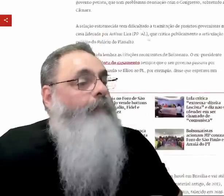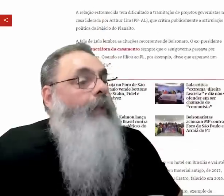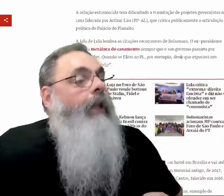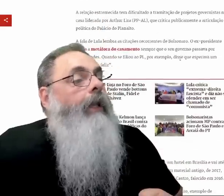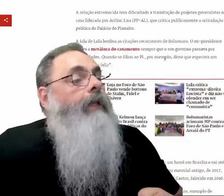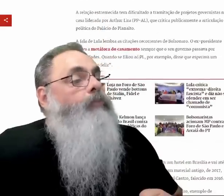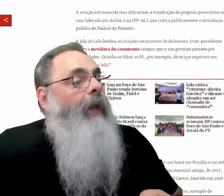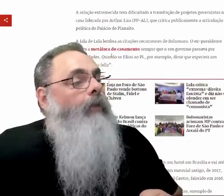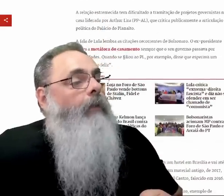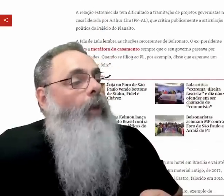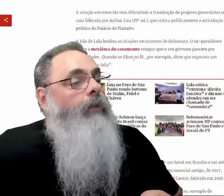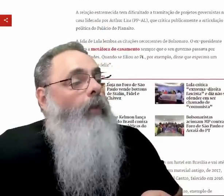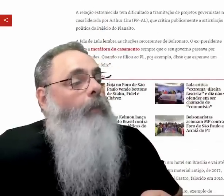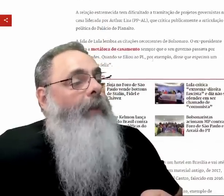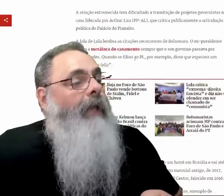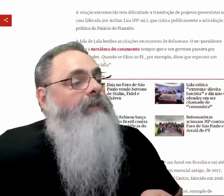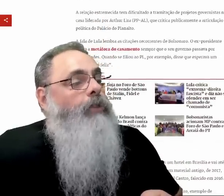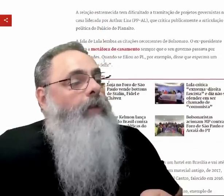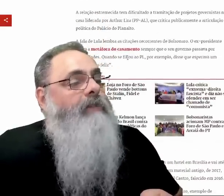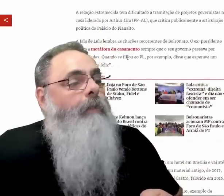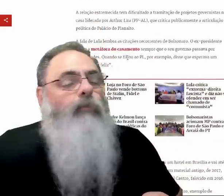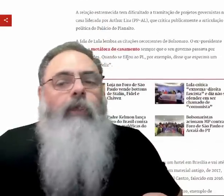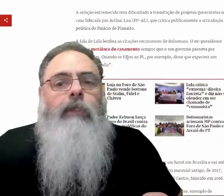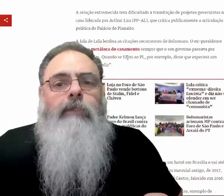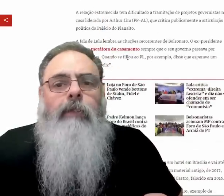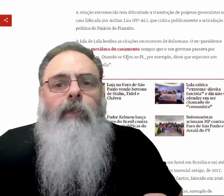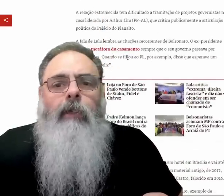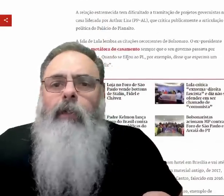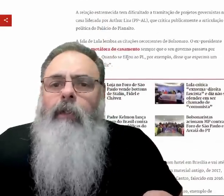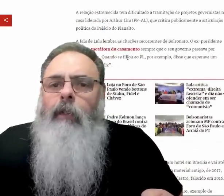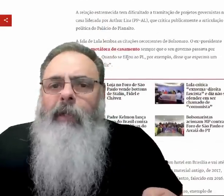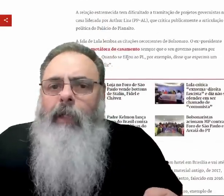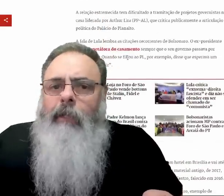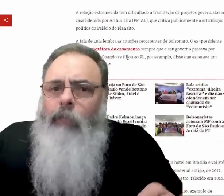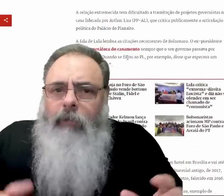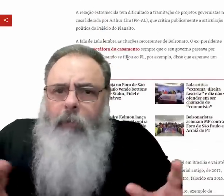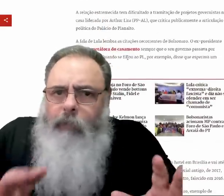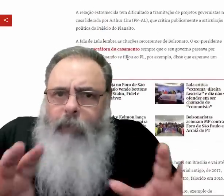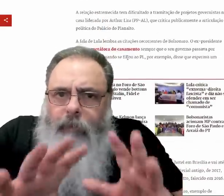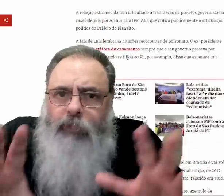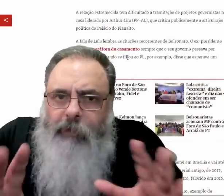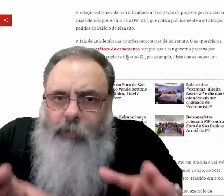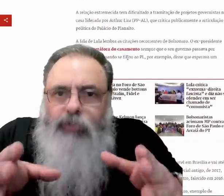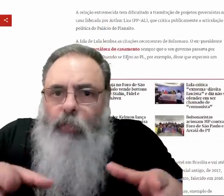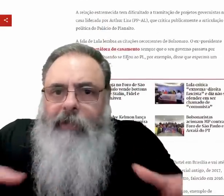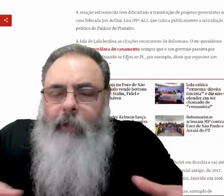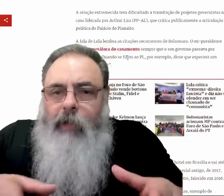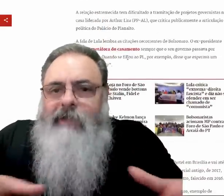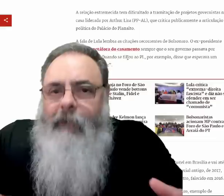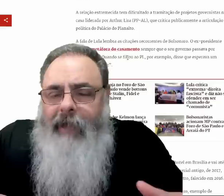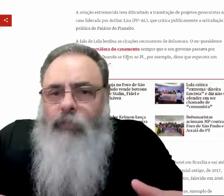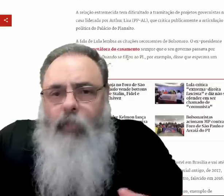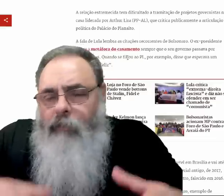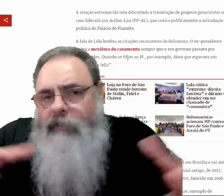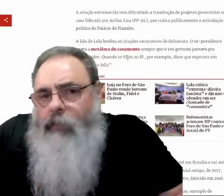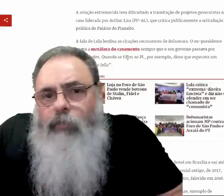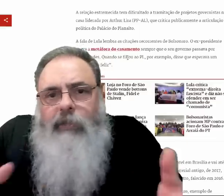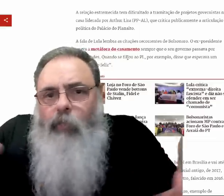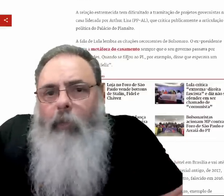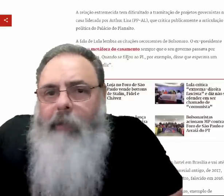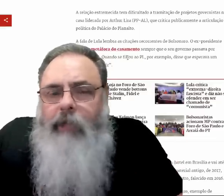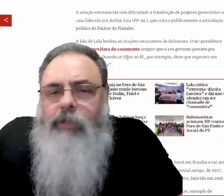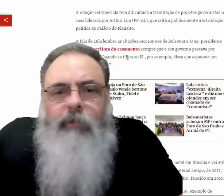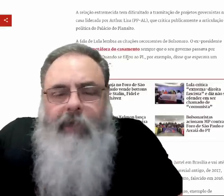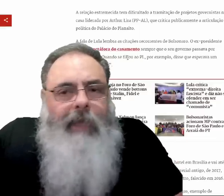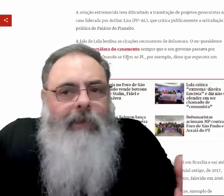e falou que espero que minha União o PL seja um casamento feliz bolsonaro usou o termo casamento como você